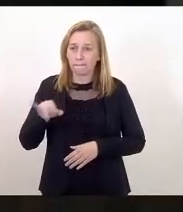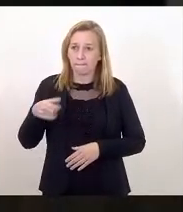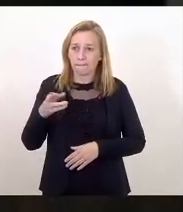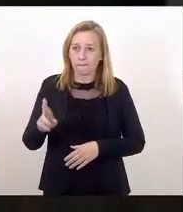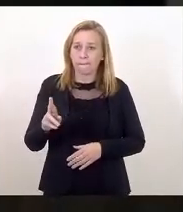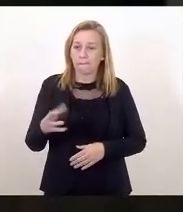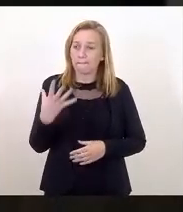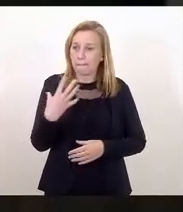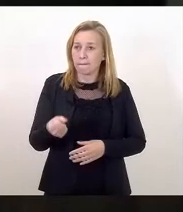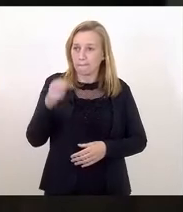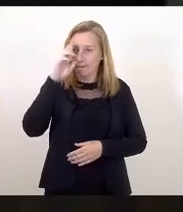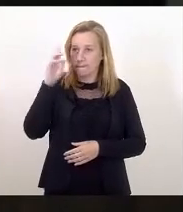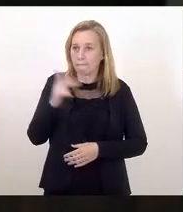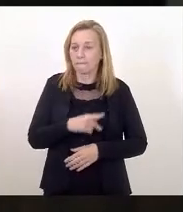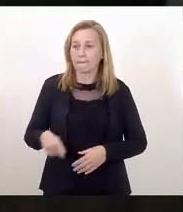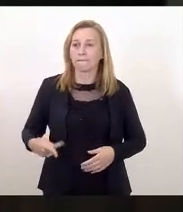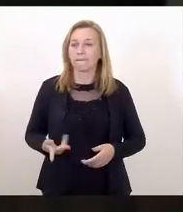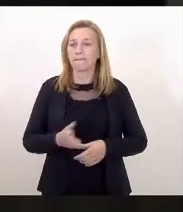Parecer favorável.